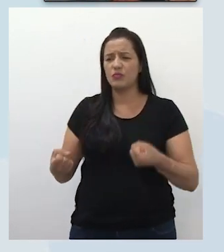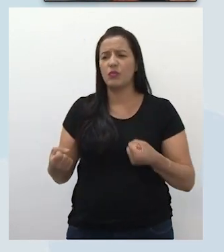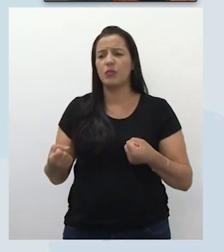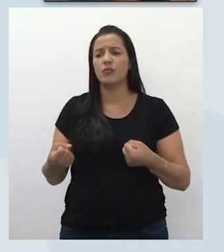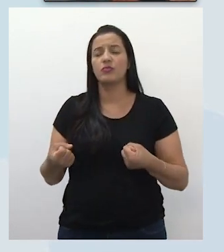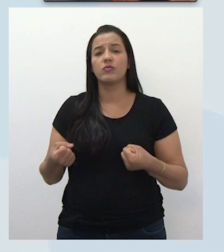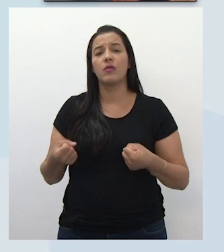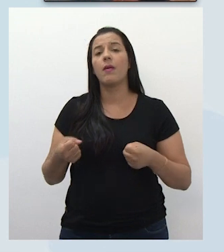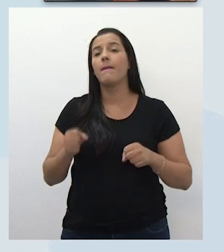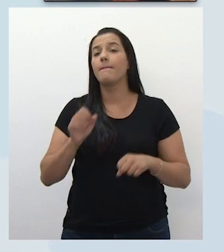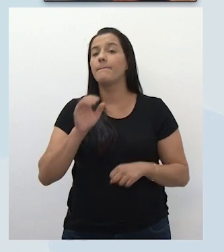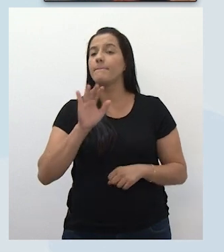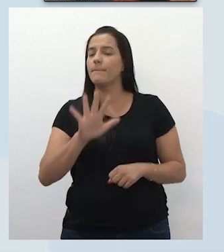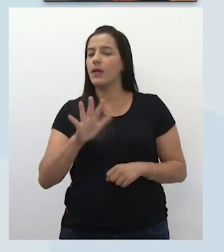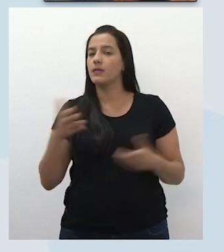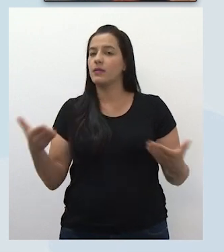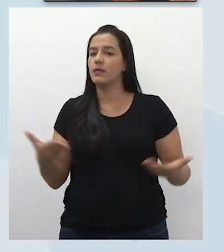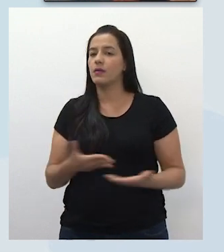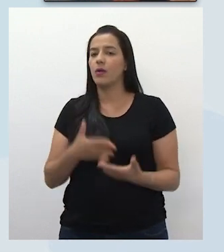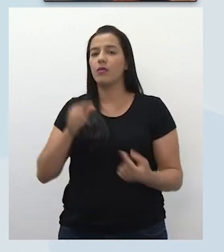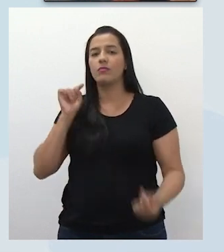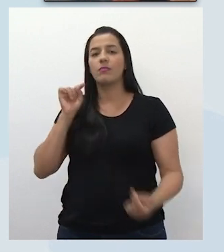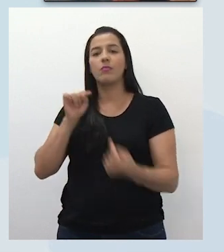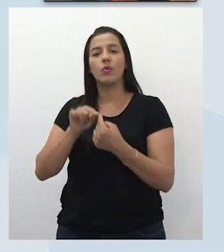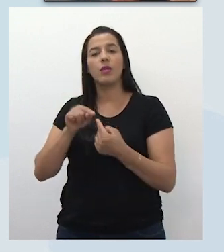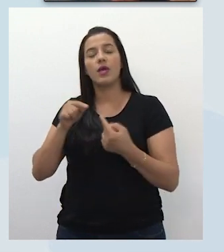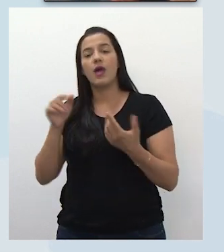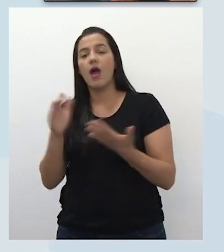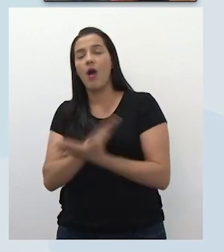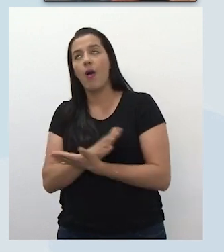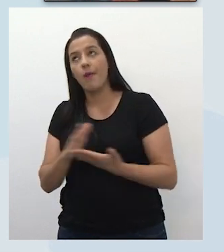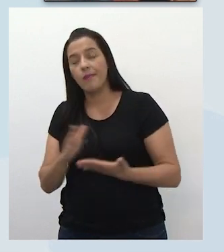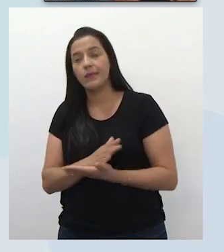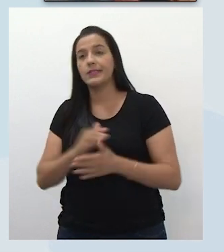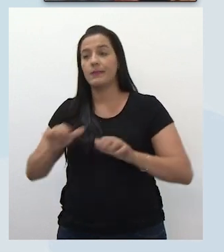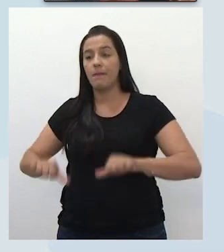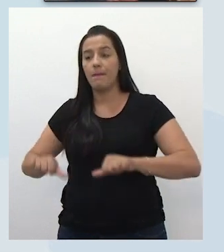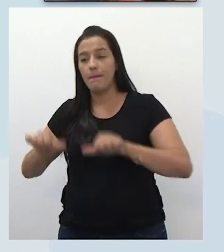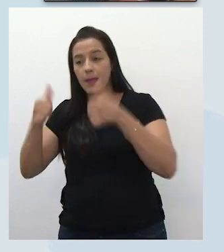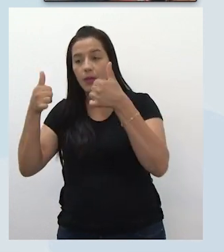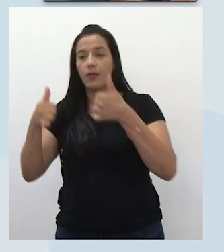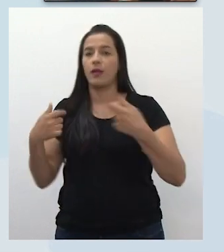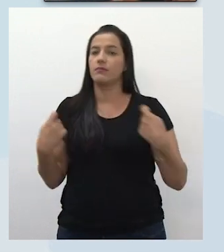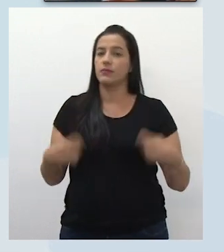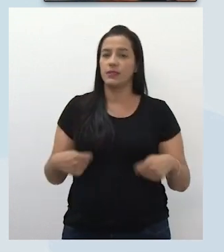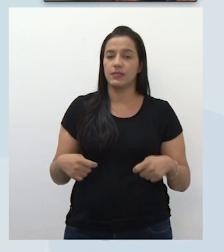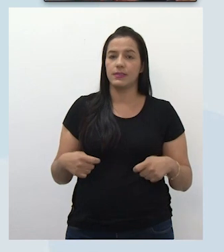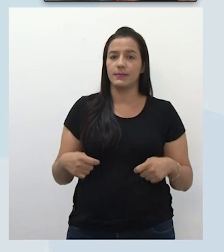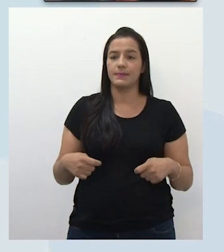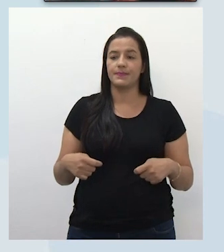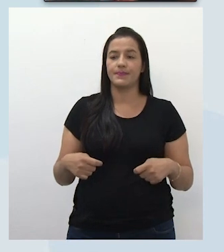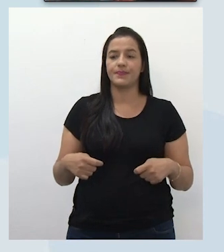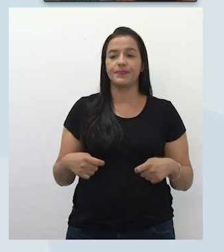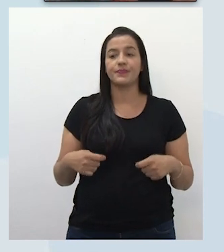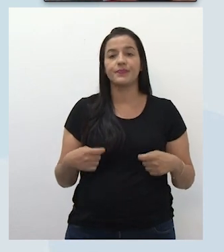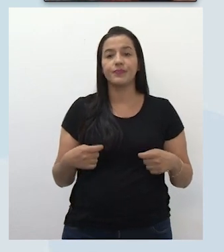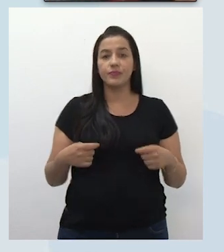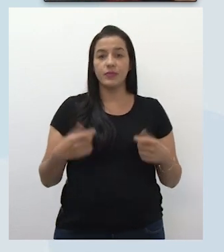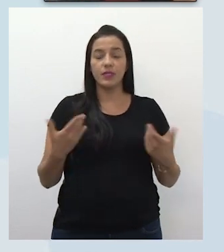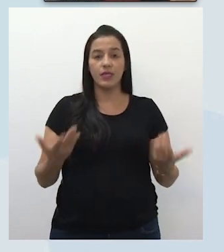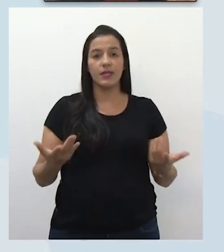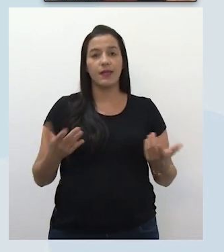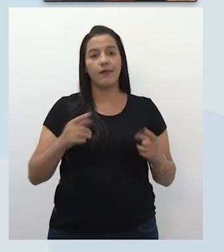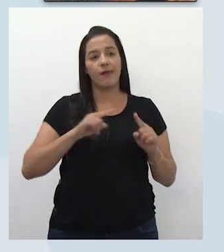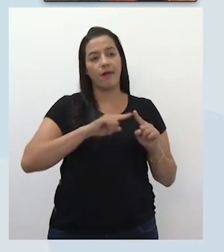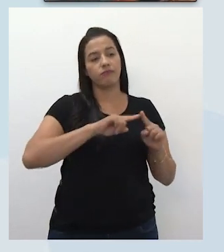Agora, eu preciso apontar algumas questões que precisam ser melhoradas. Então, assim, eu faço um